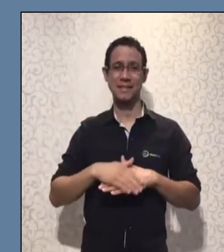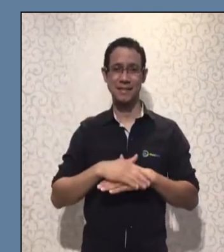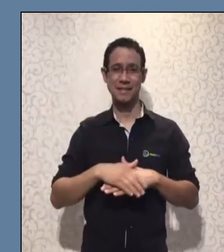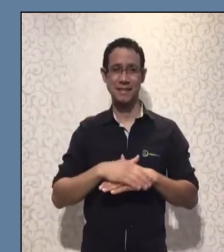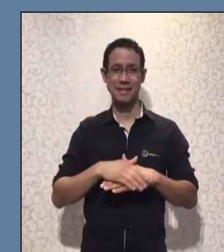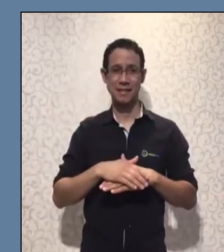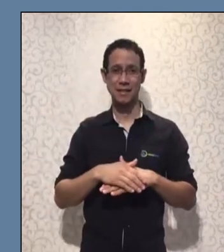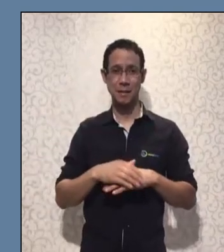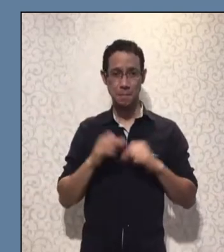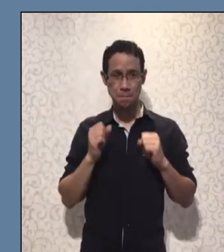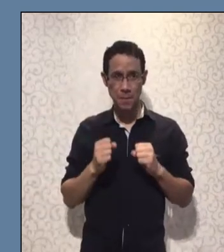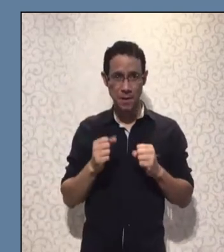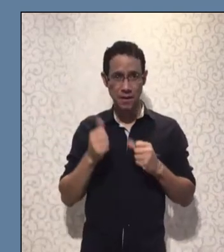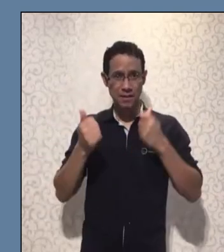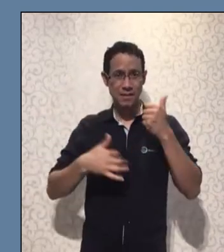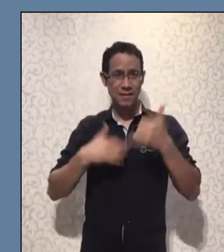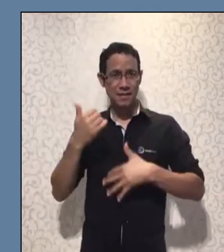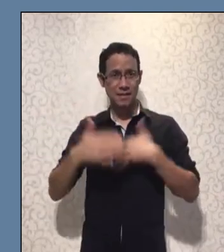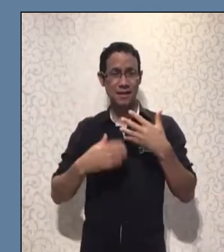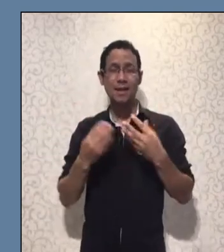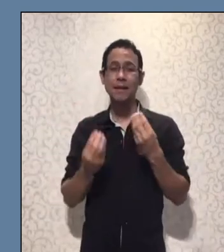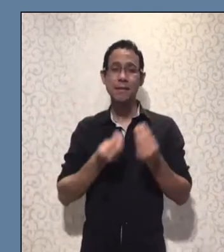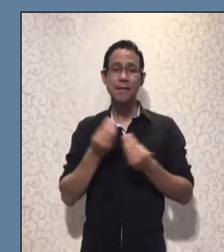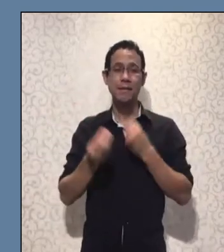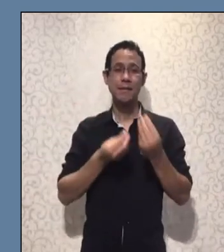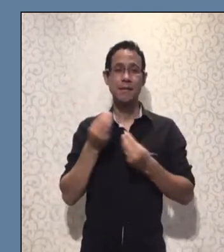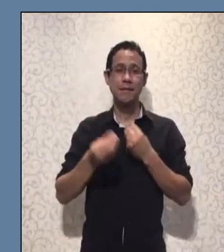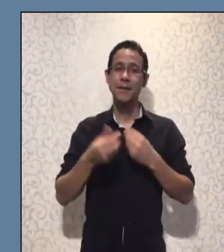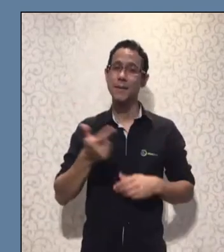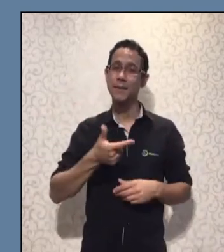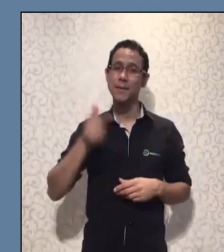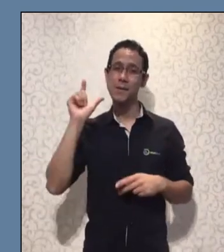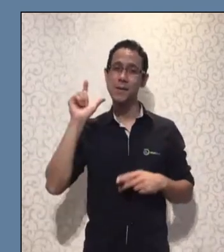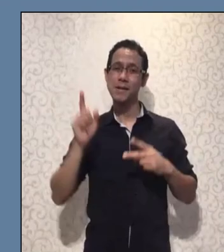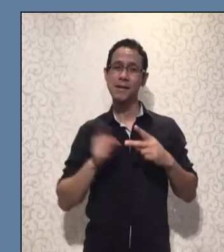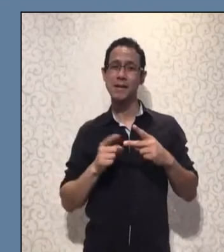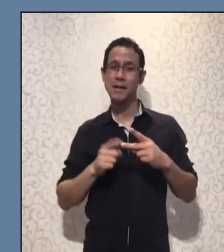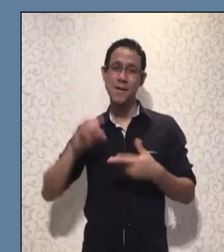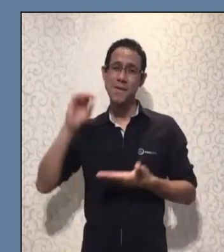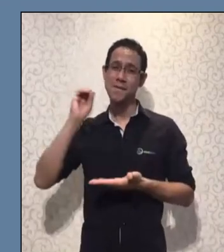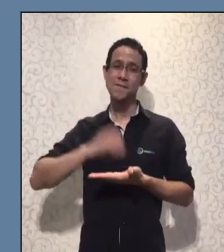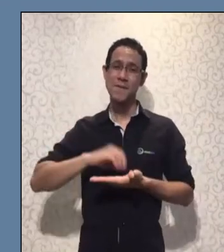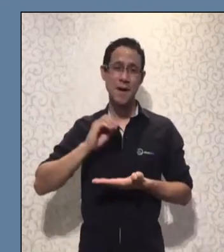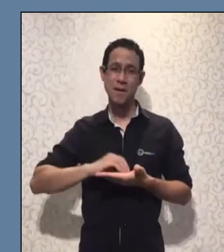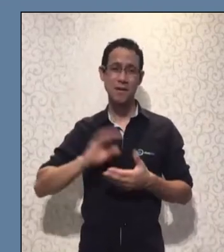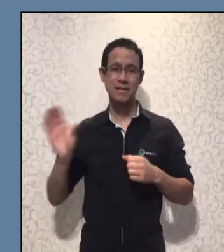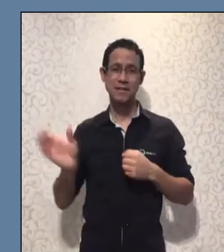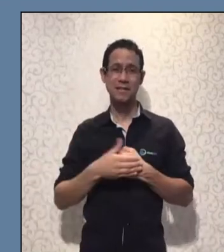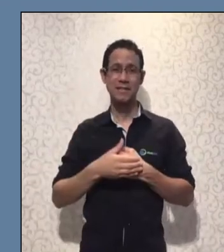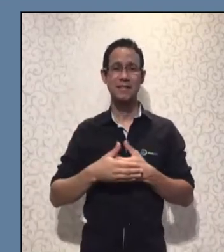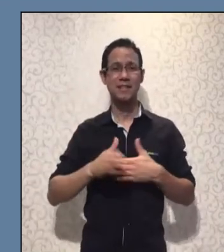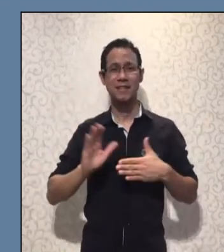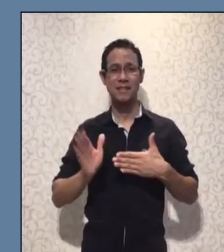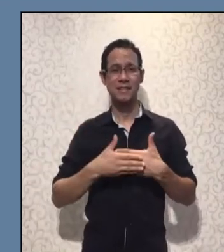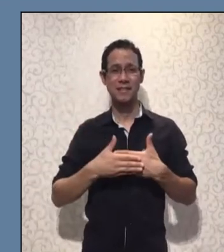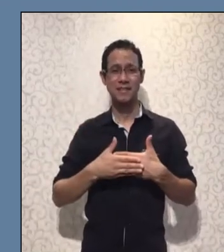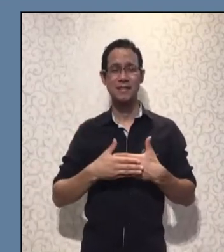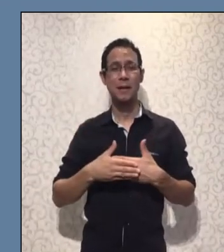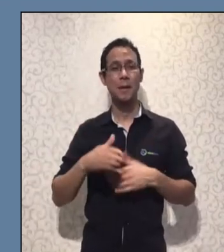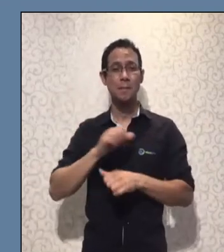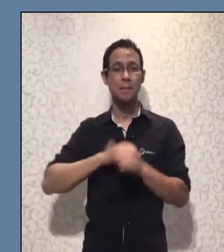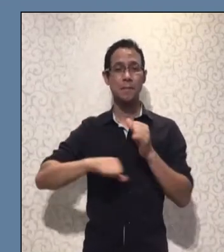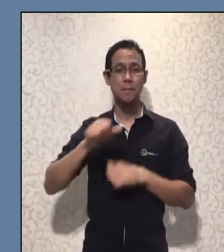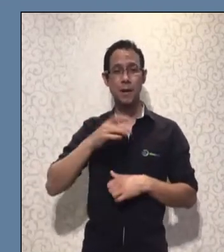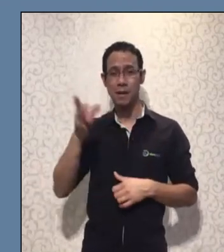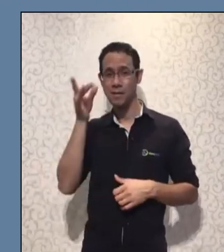pouquinho por aí, quer dizer, pensar como que é esse outro ponto, o que que é a ausência do museu, mas o que que é a lacuna da presença física no museu em tempos